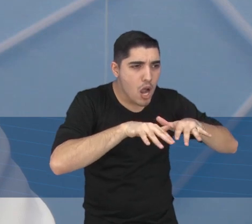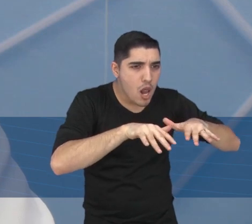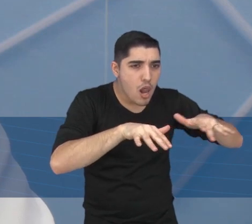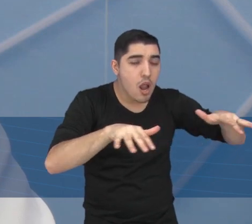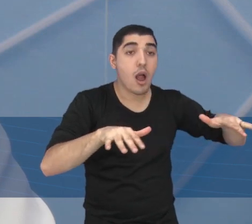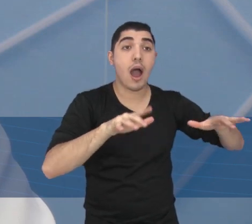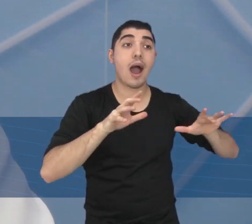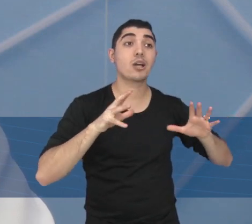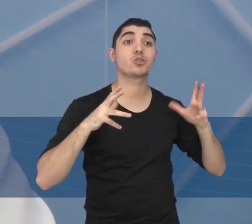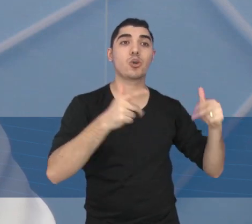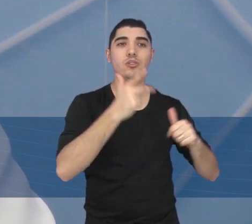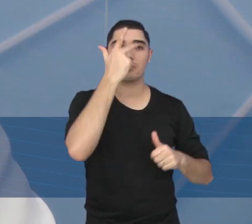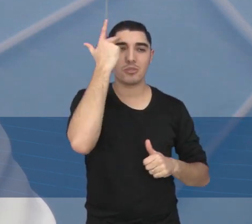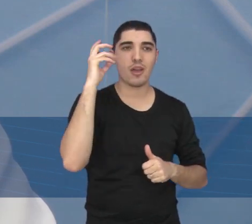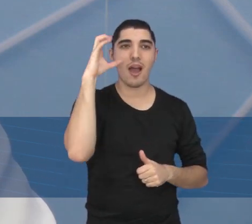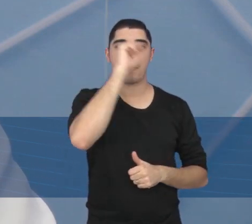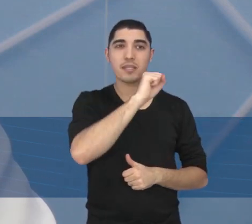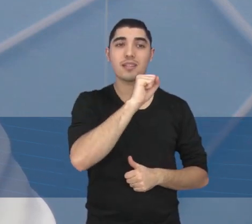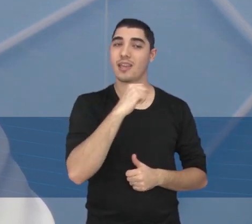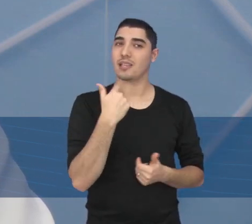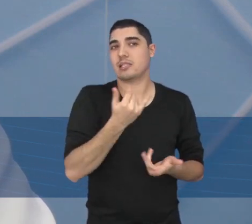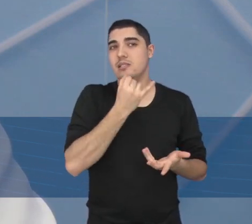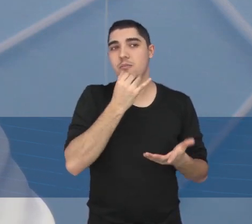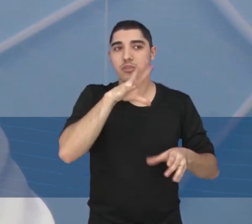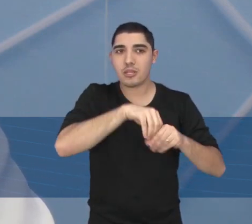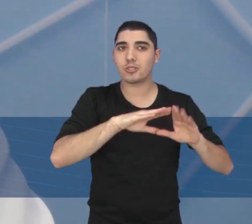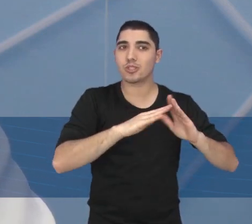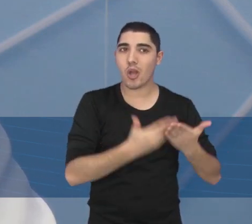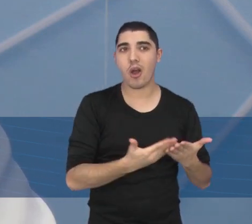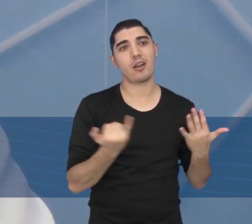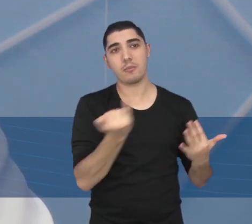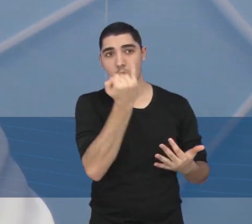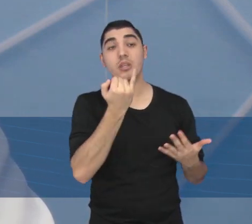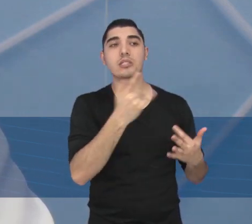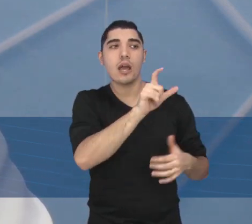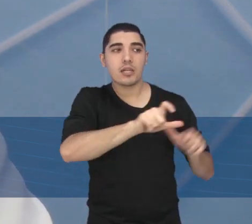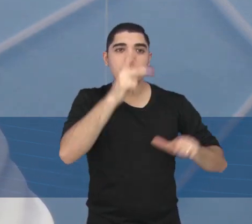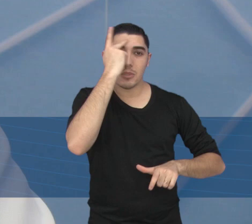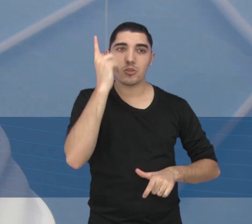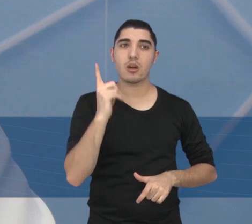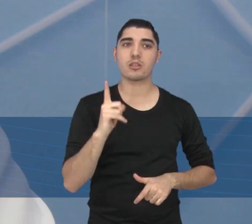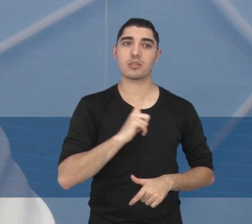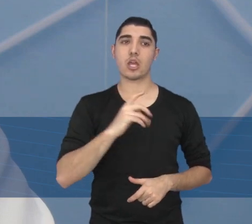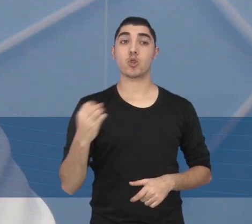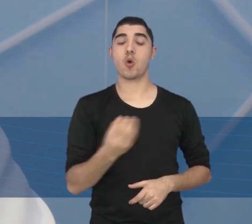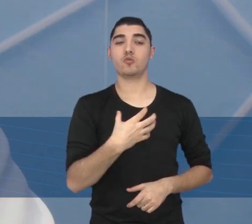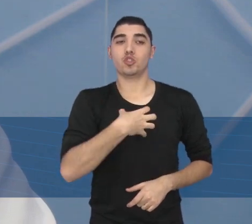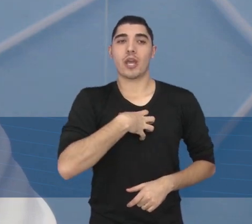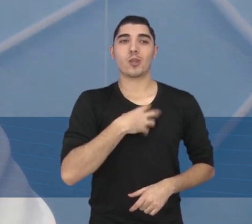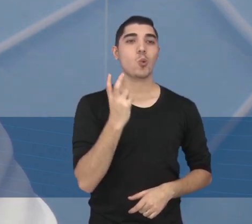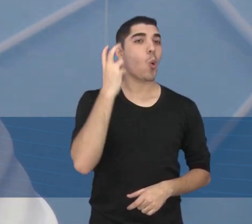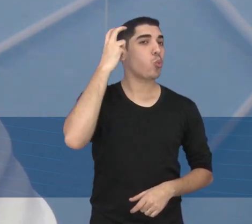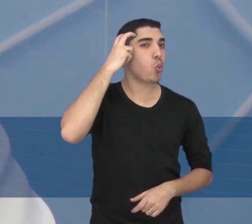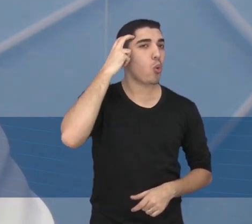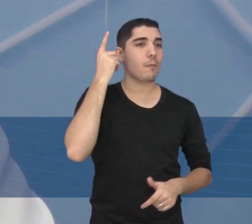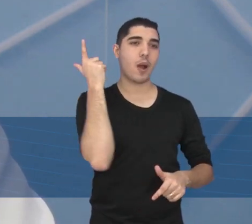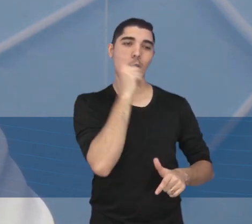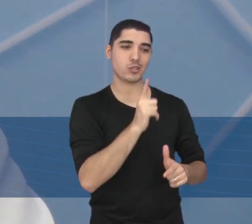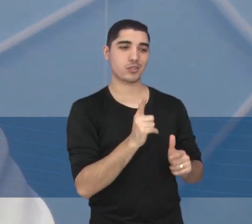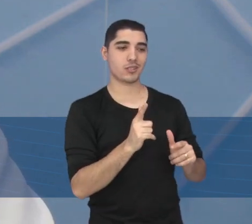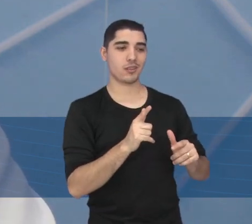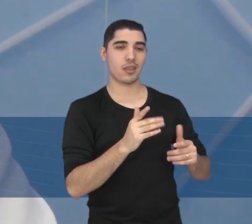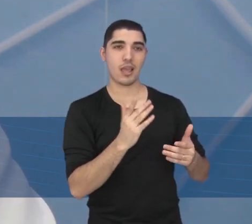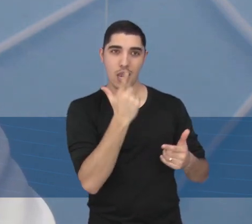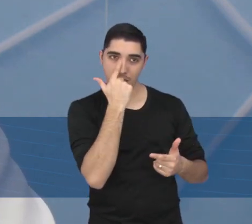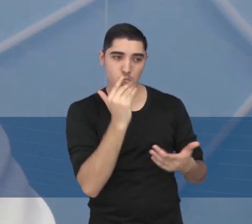parte da nossa formação, né? Para a gente tenha essa cultura de reciclagem, de compreender que os eletrônicos são reciclados. Então, eu acho que vai